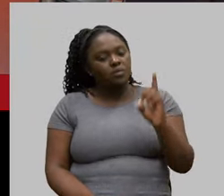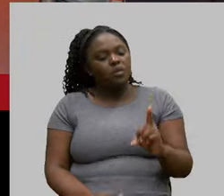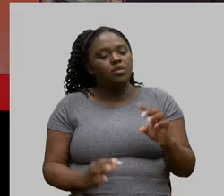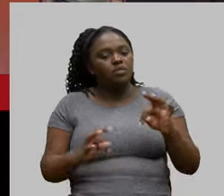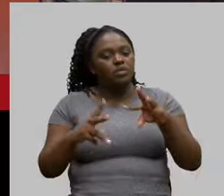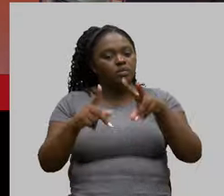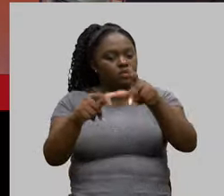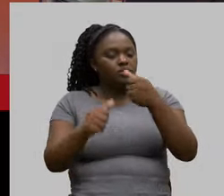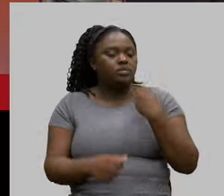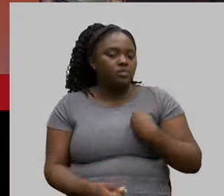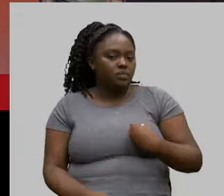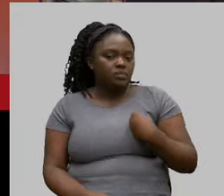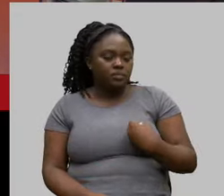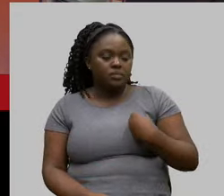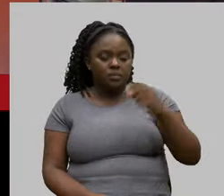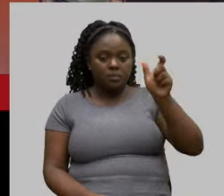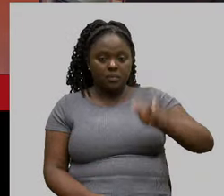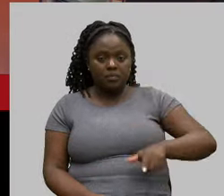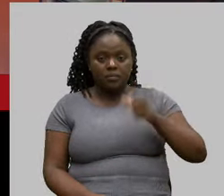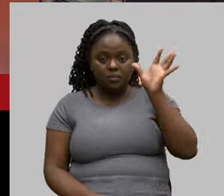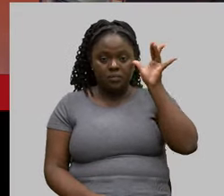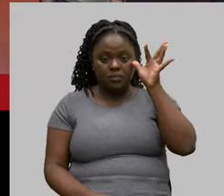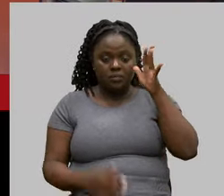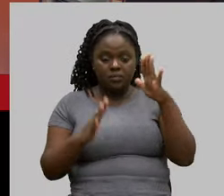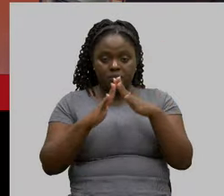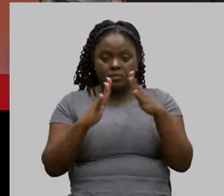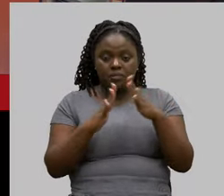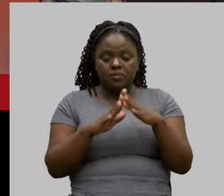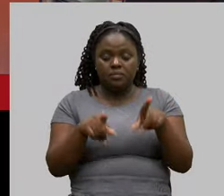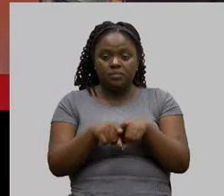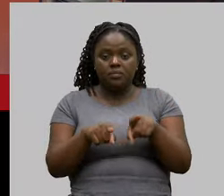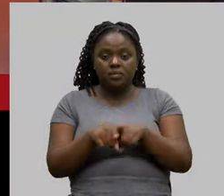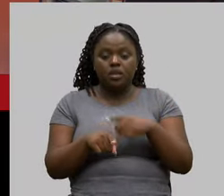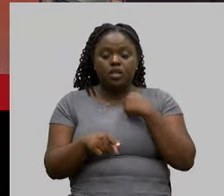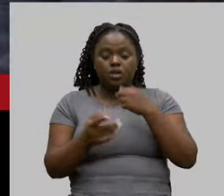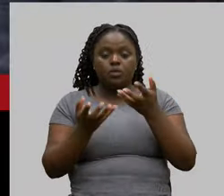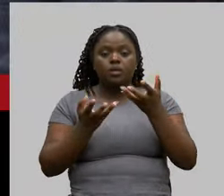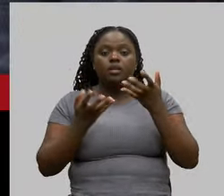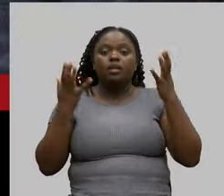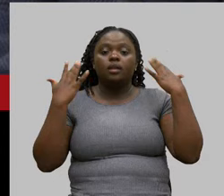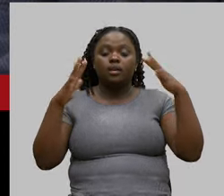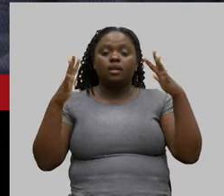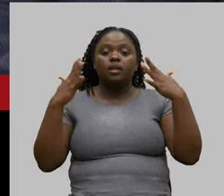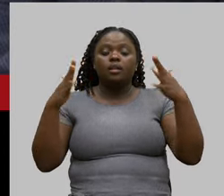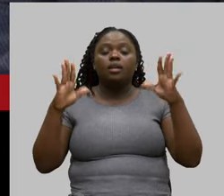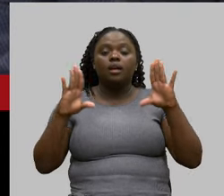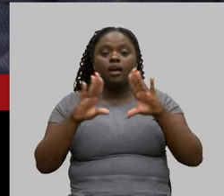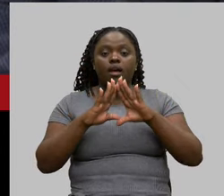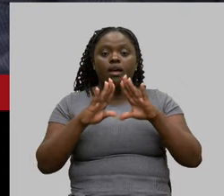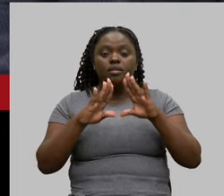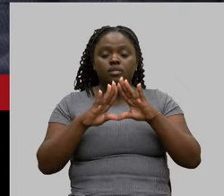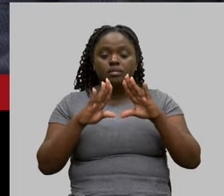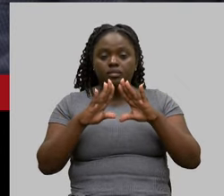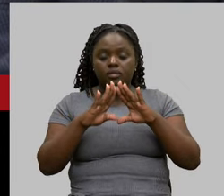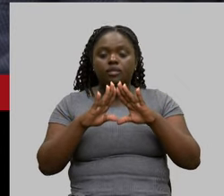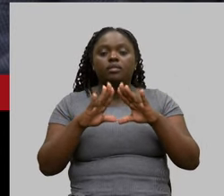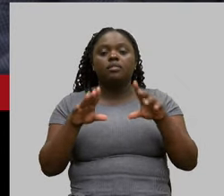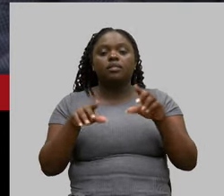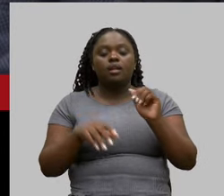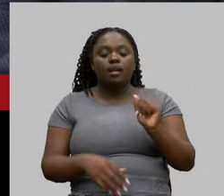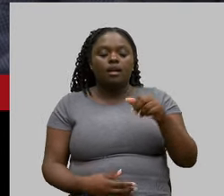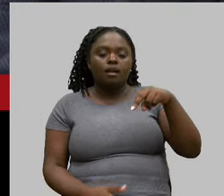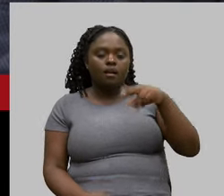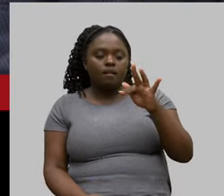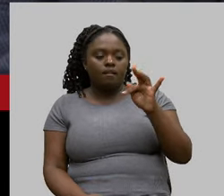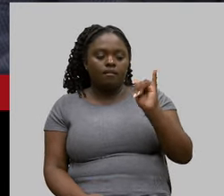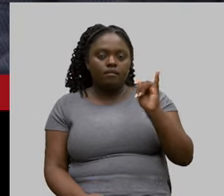componentes da mesa Quem assiste a gente em casa eh eu gostaria de parabenizar a Assembleia Legislativa a anfip né